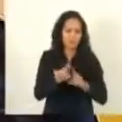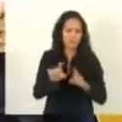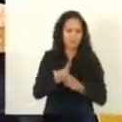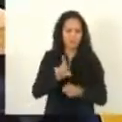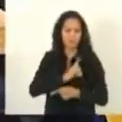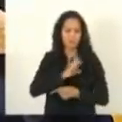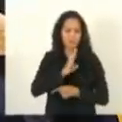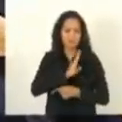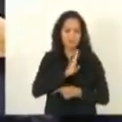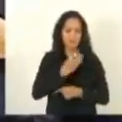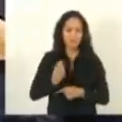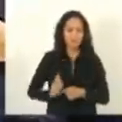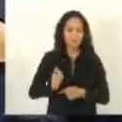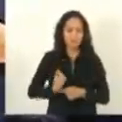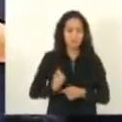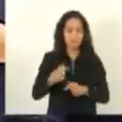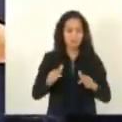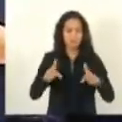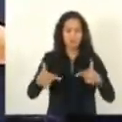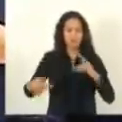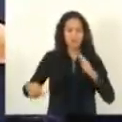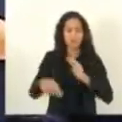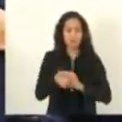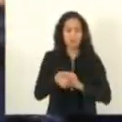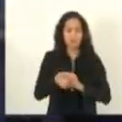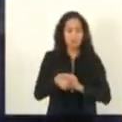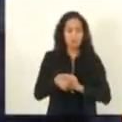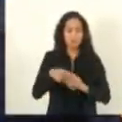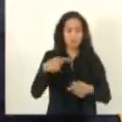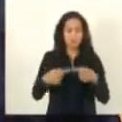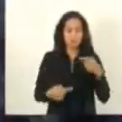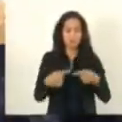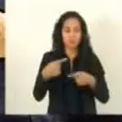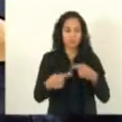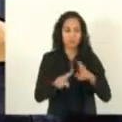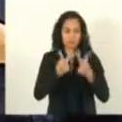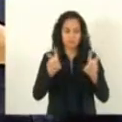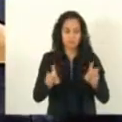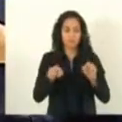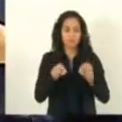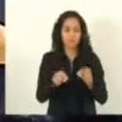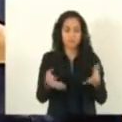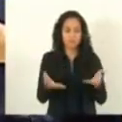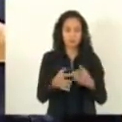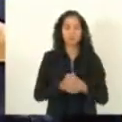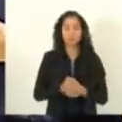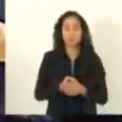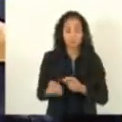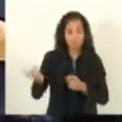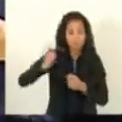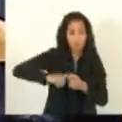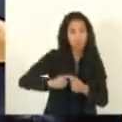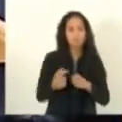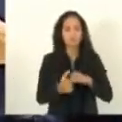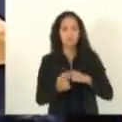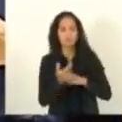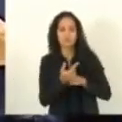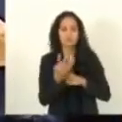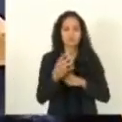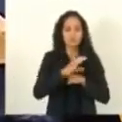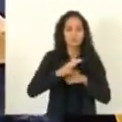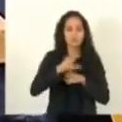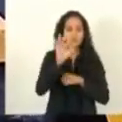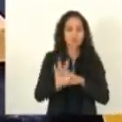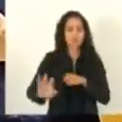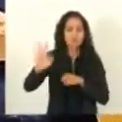querido Danilo Baense, que participou ativamente da discussão desta matéria. O artigo 24 da Constituição Federal